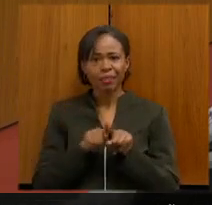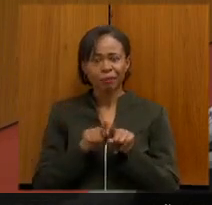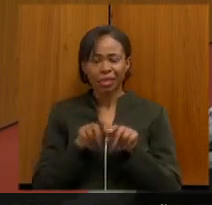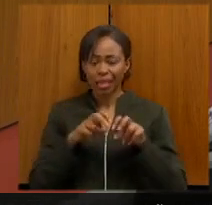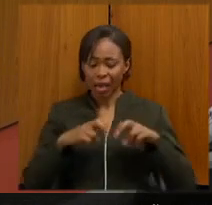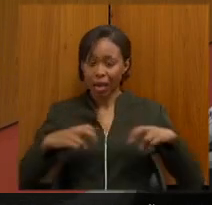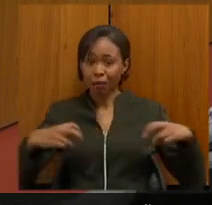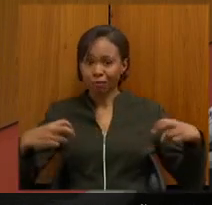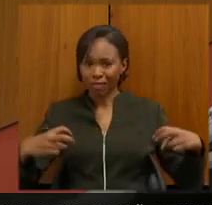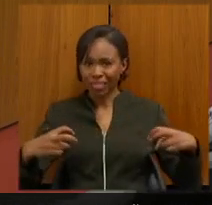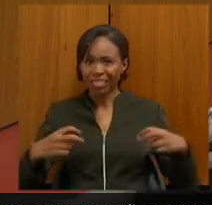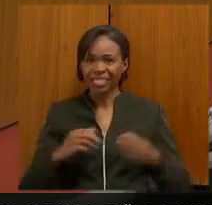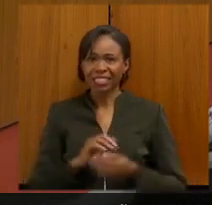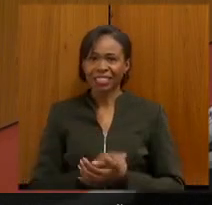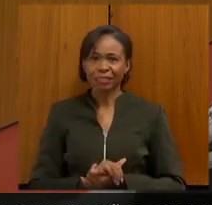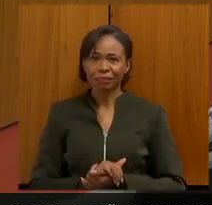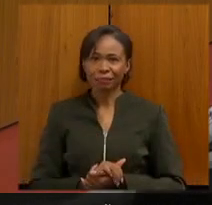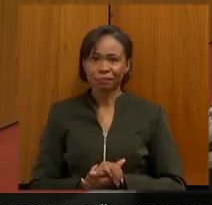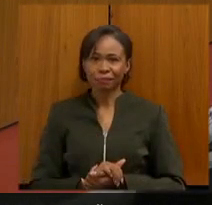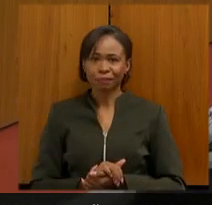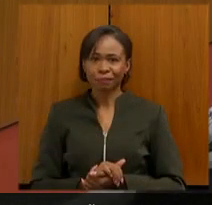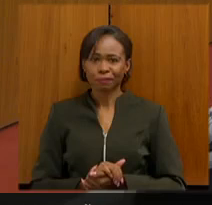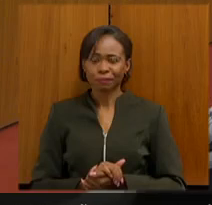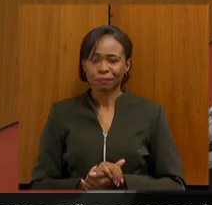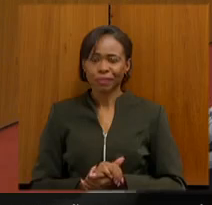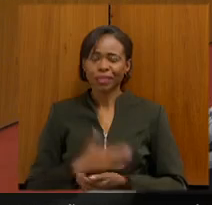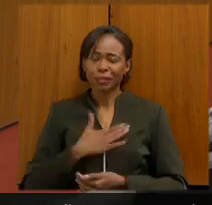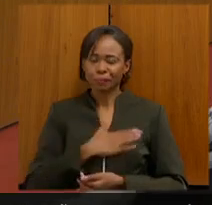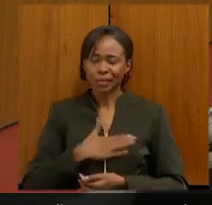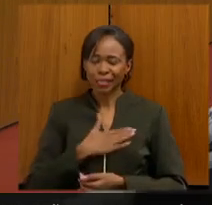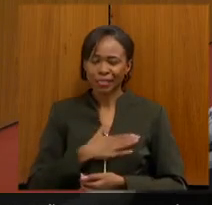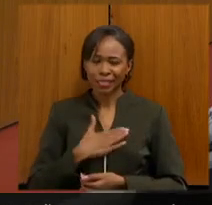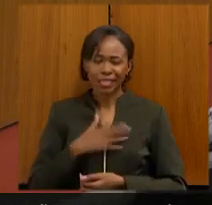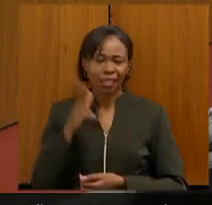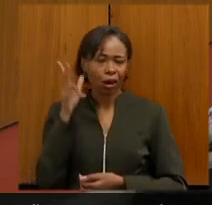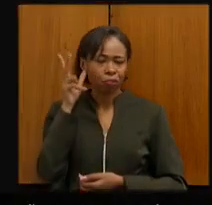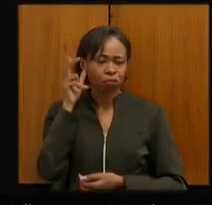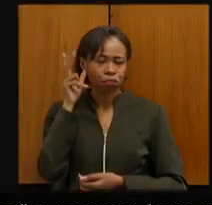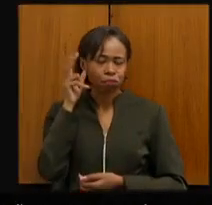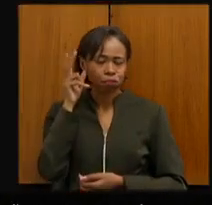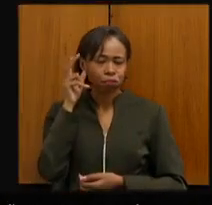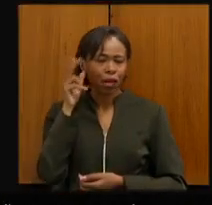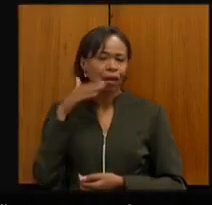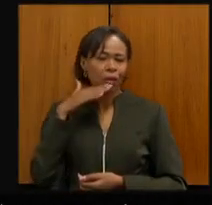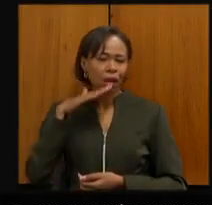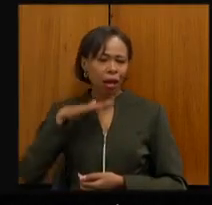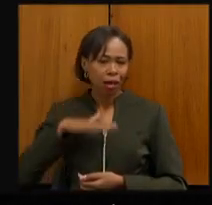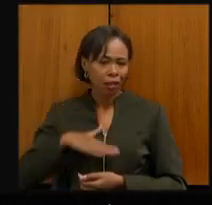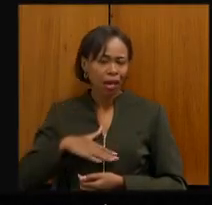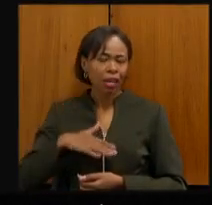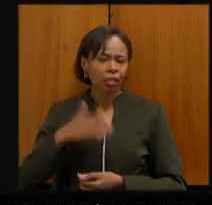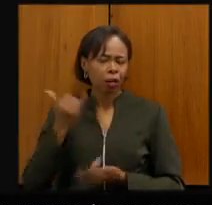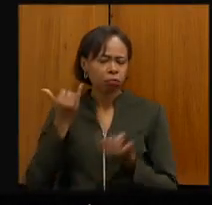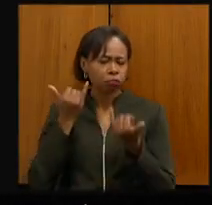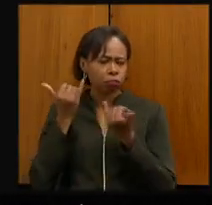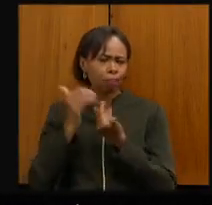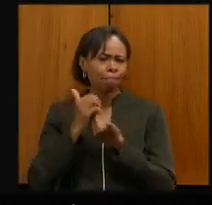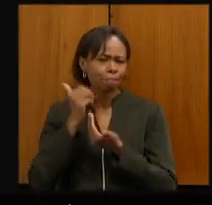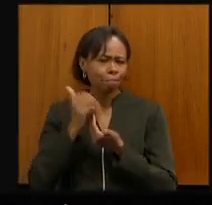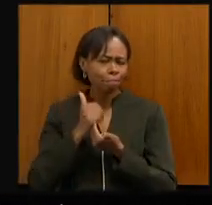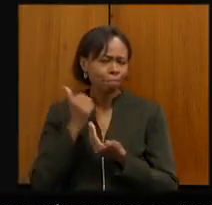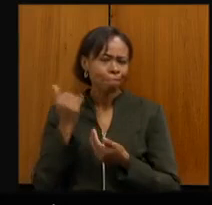mesa quero dizer que está ouvindo vocês aqui hoje nessa tarde Tá bastante instrutivo muito amigo